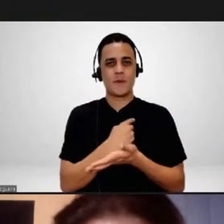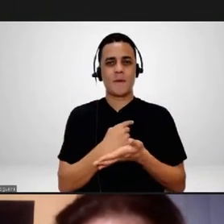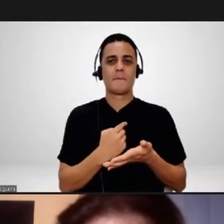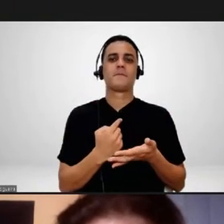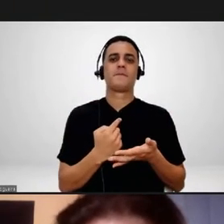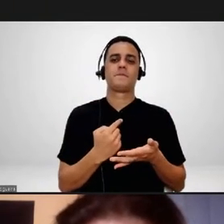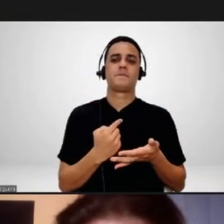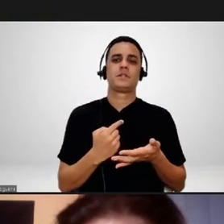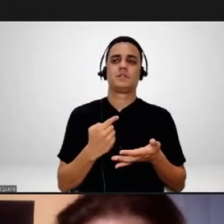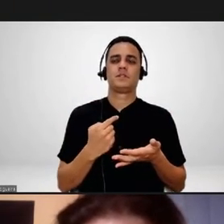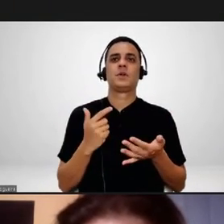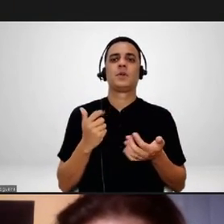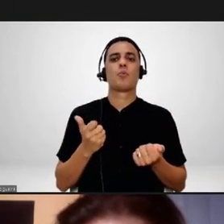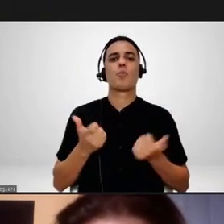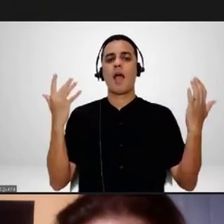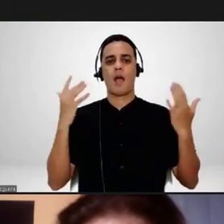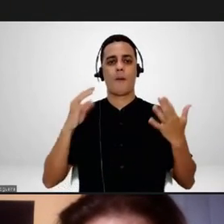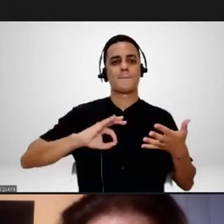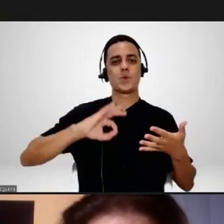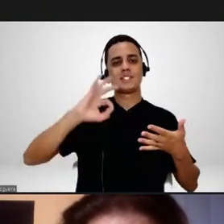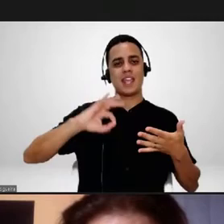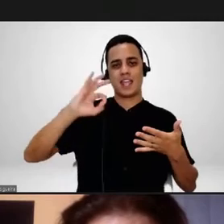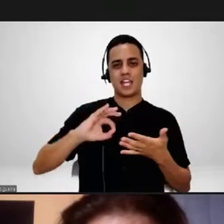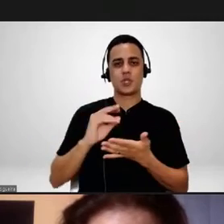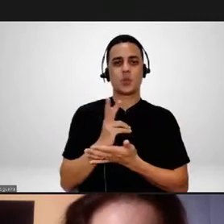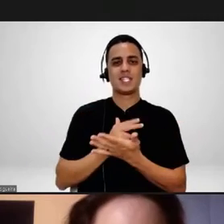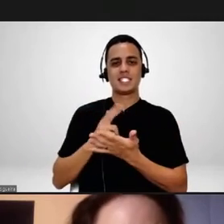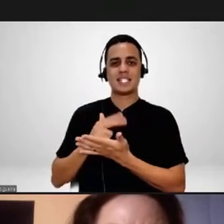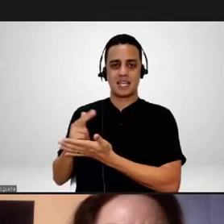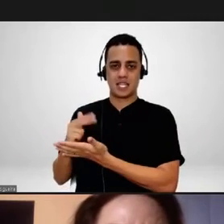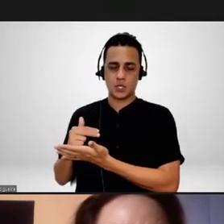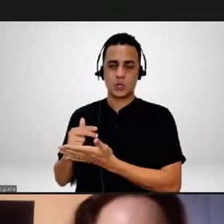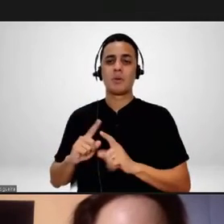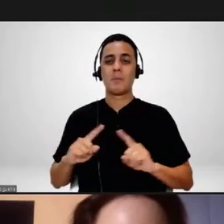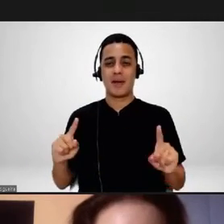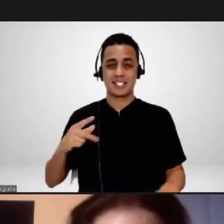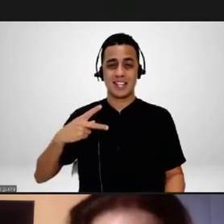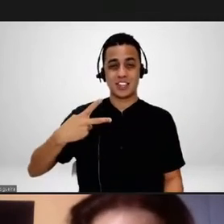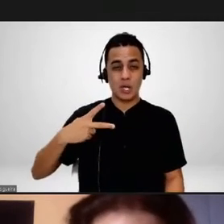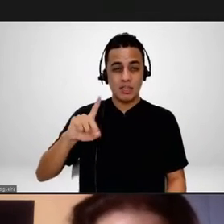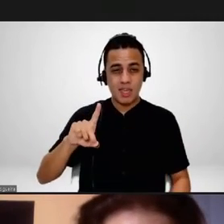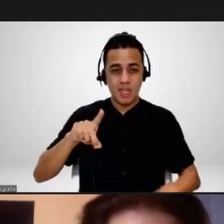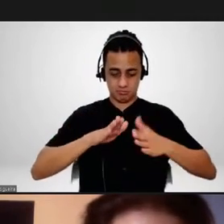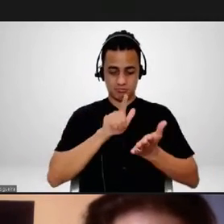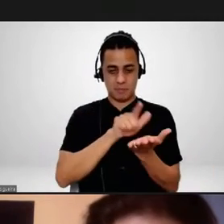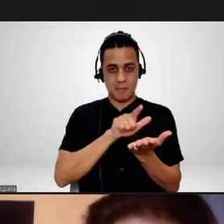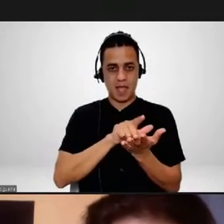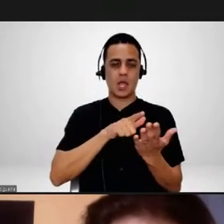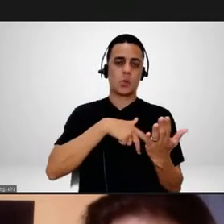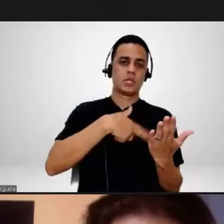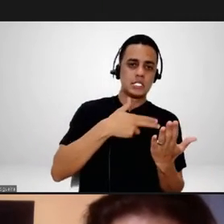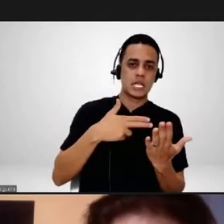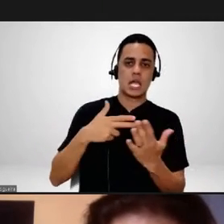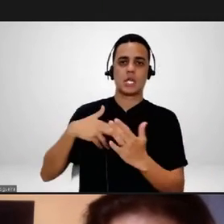perguntou, qual é a porcentagem de desenho, mas bidimensional, contando desenhos e pinturas,